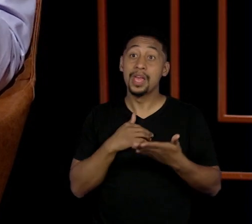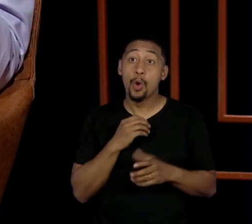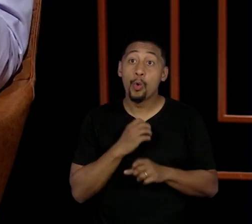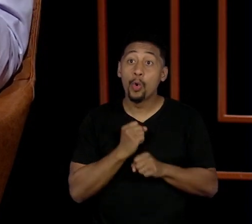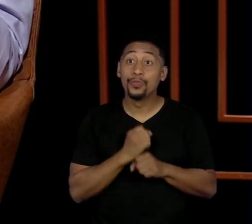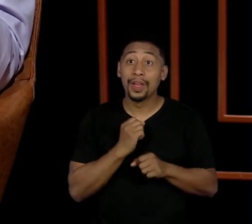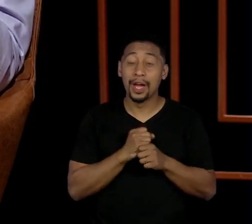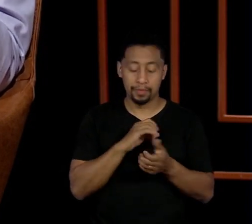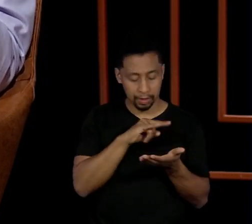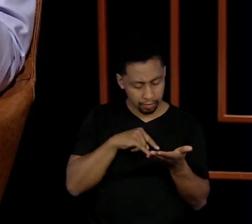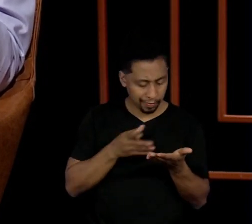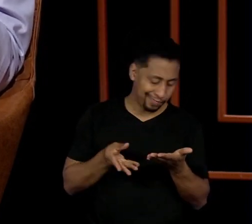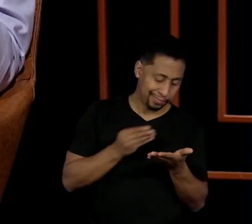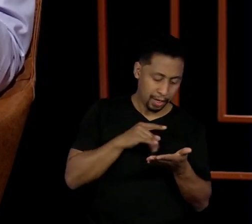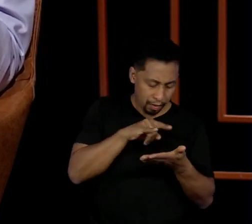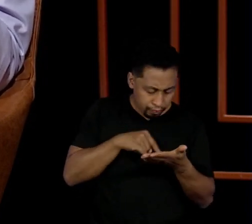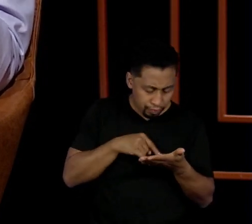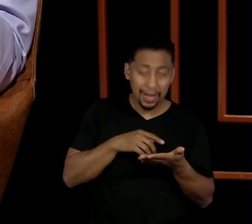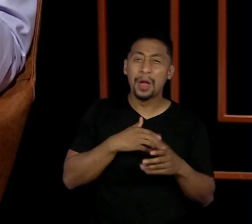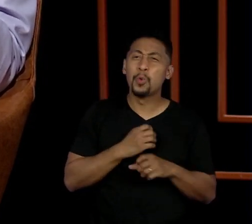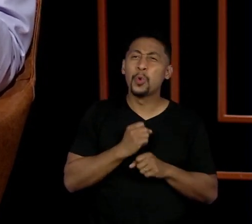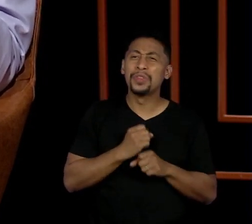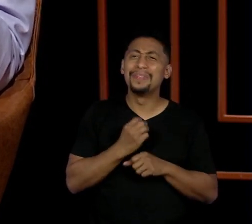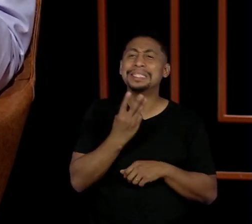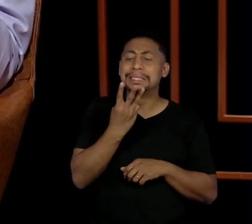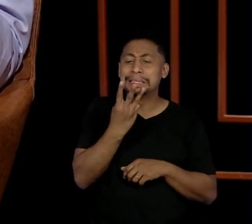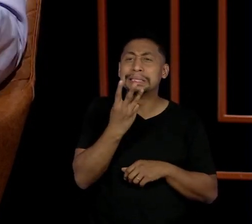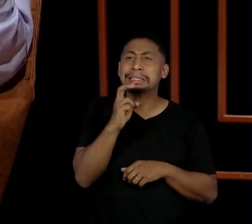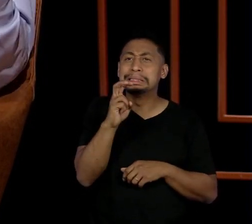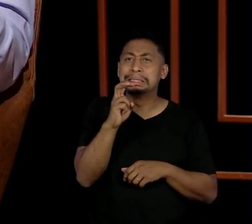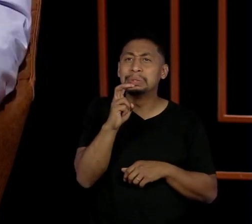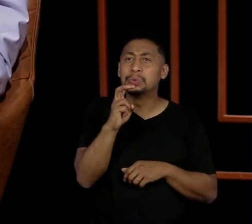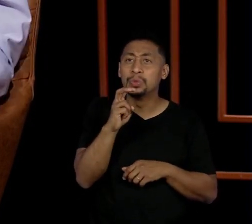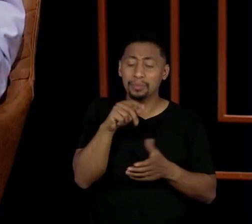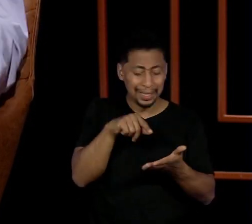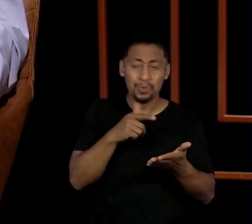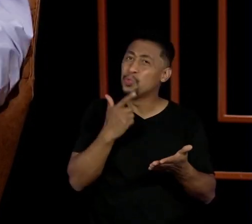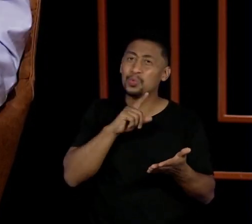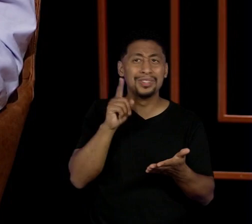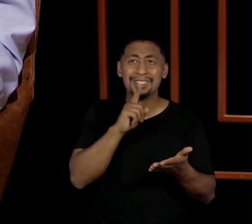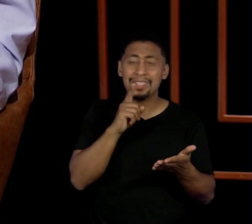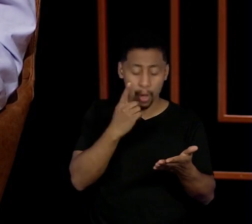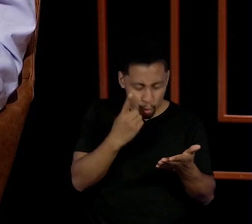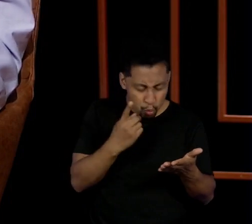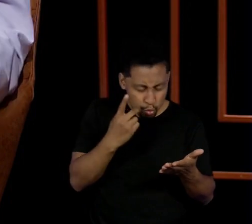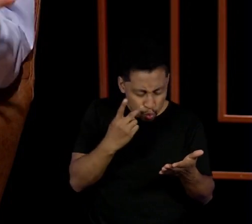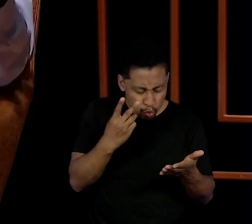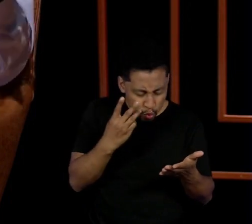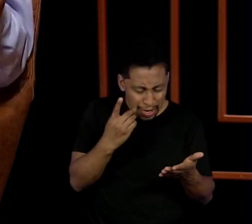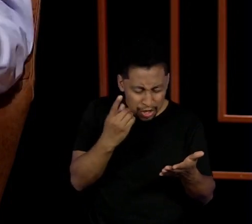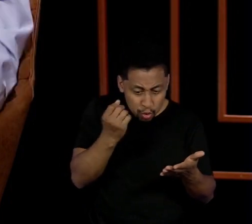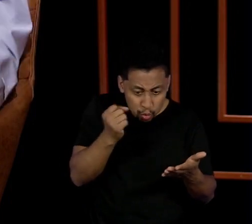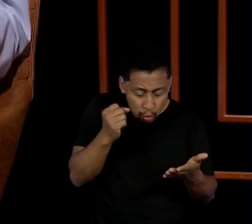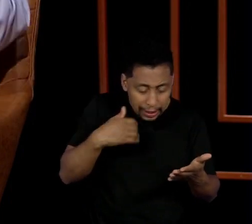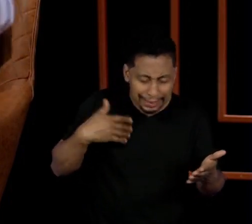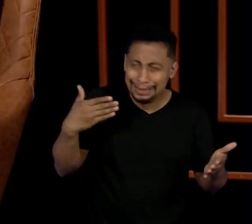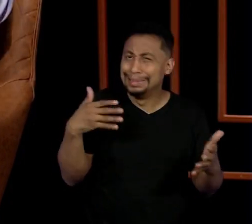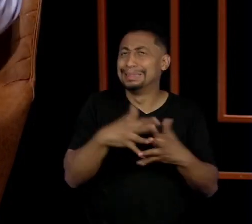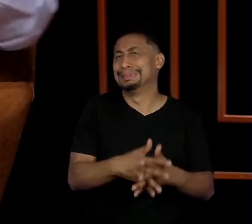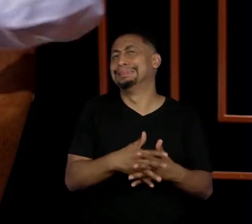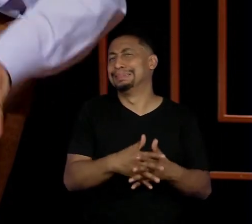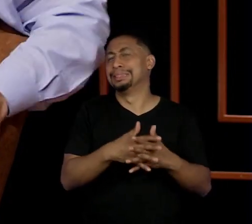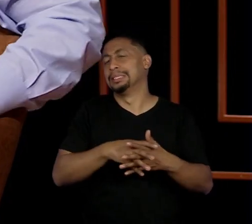35 documentos, porque eu me perdia no 18, entendeu? Disléxico. Eu não fui bem sucedido. Eu passei uns 10 meses